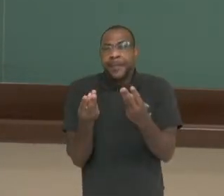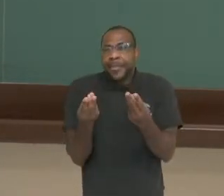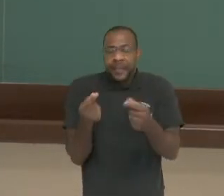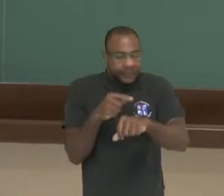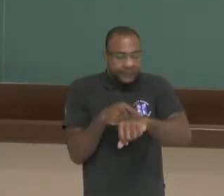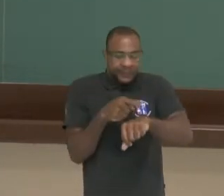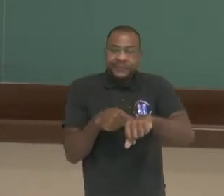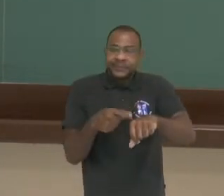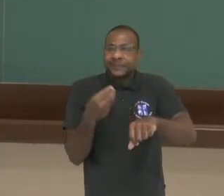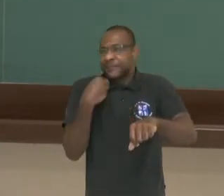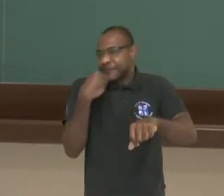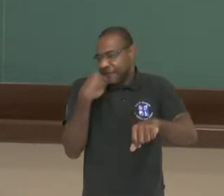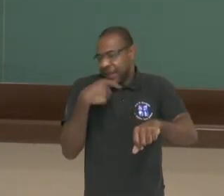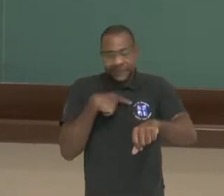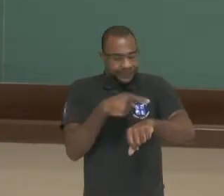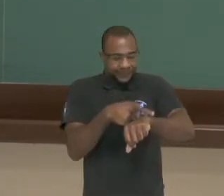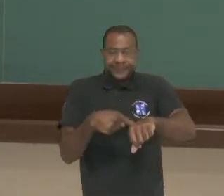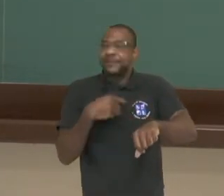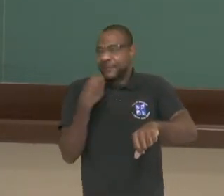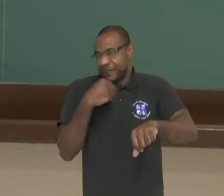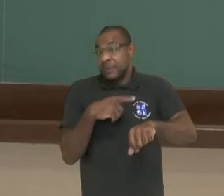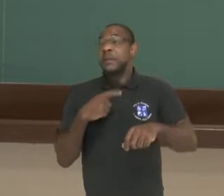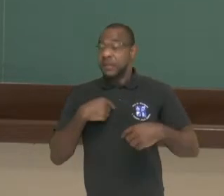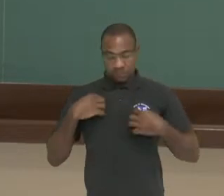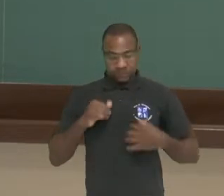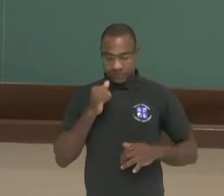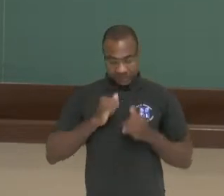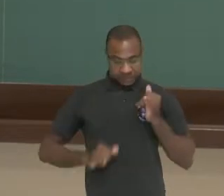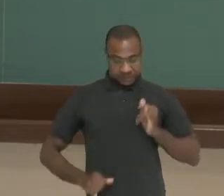nós temos resistência elétrica no nosso corpo.